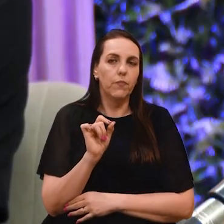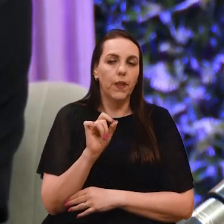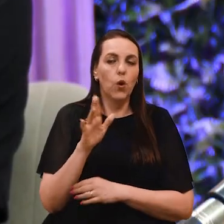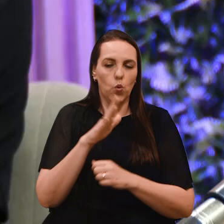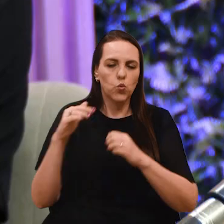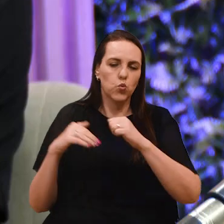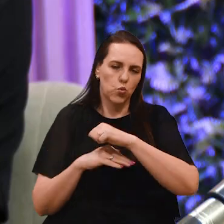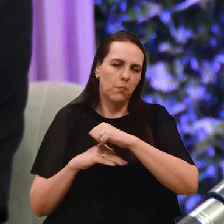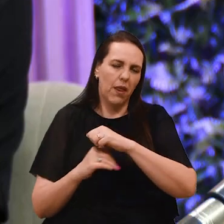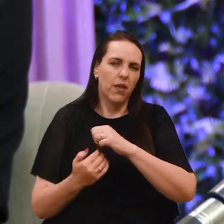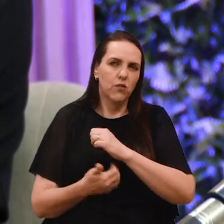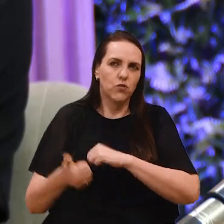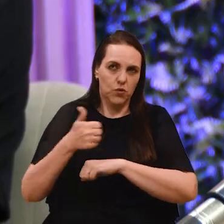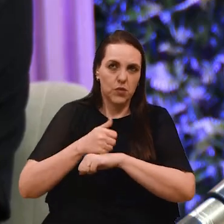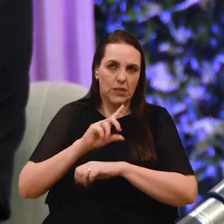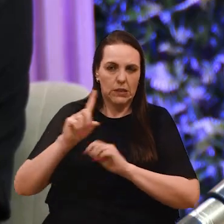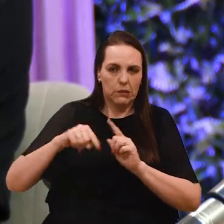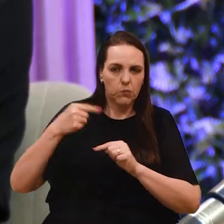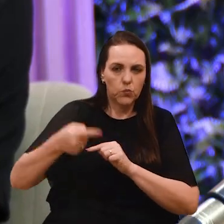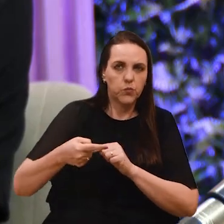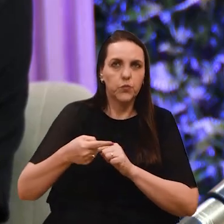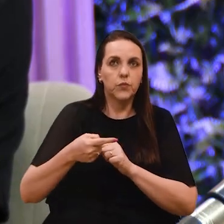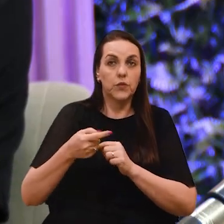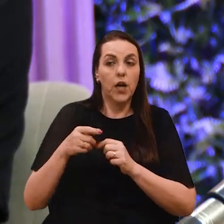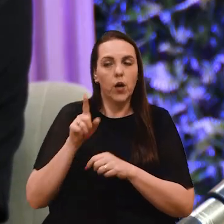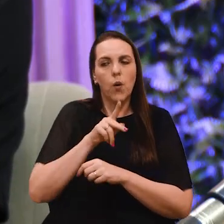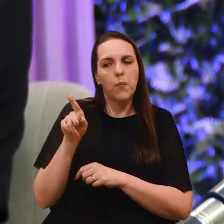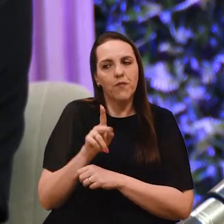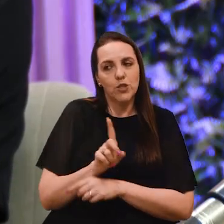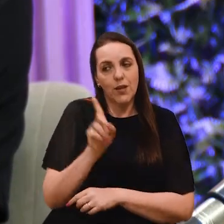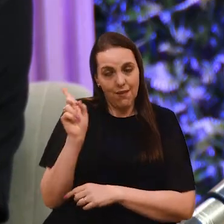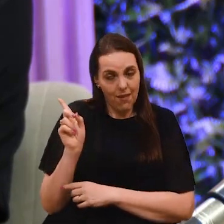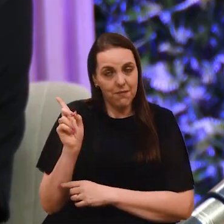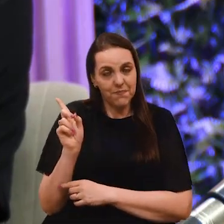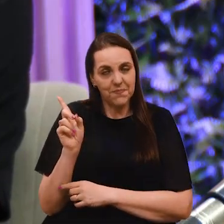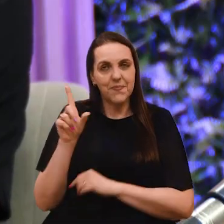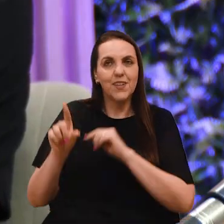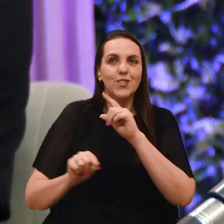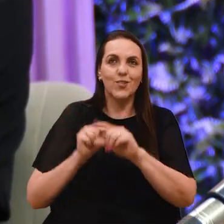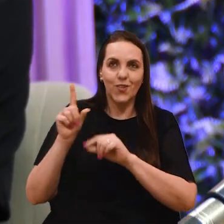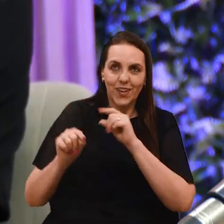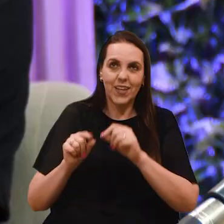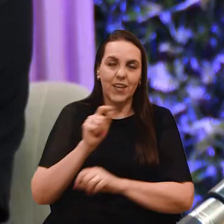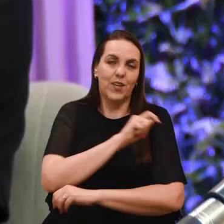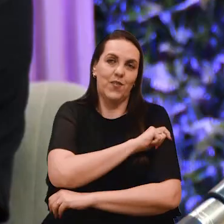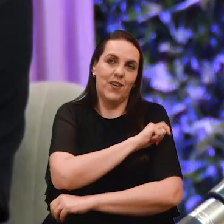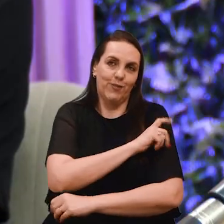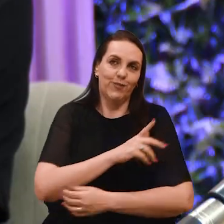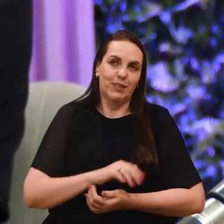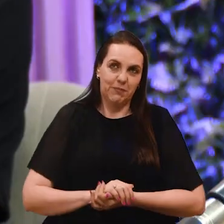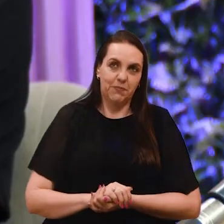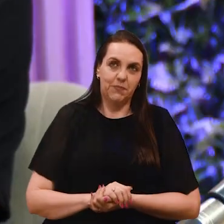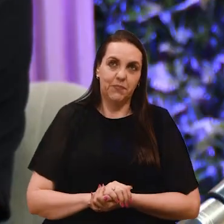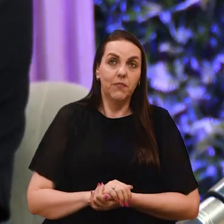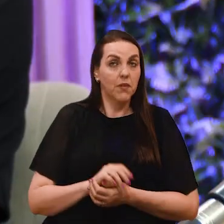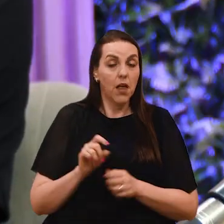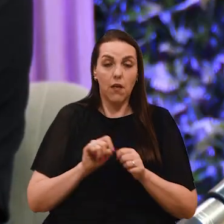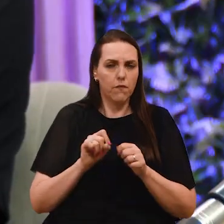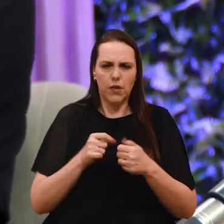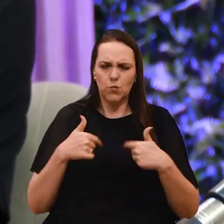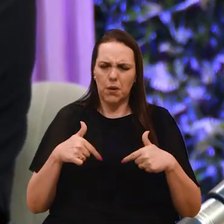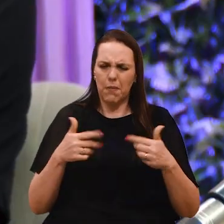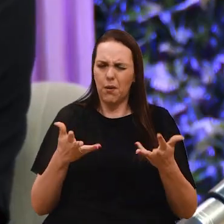suplente aqui, eu fiquei um tempo de suplente, daí eu estava dando aula lá, quando escolheram ali a aluna, né? E ela fez um